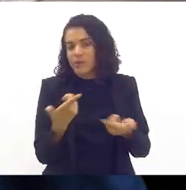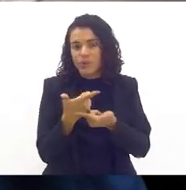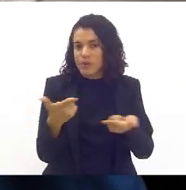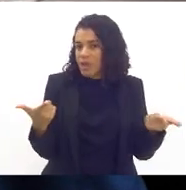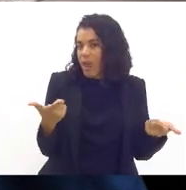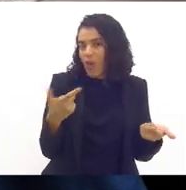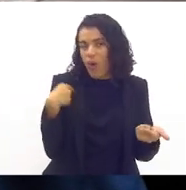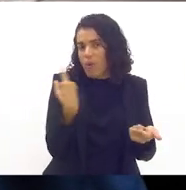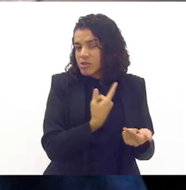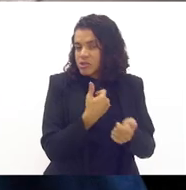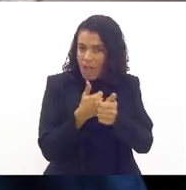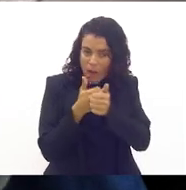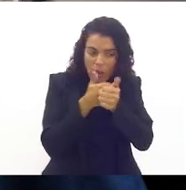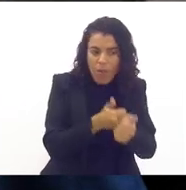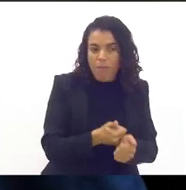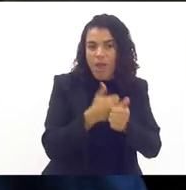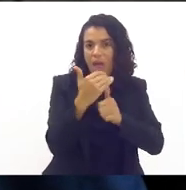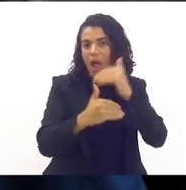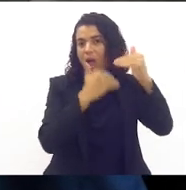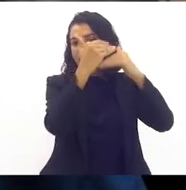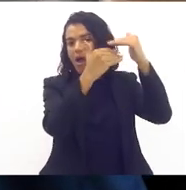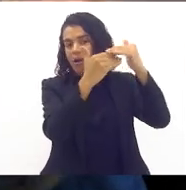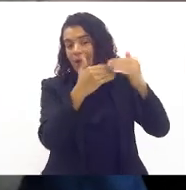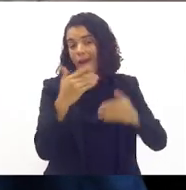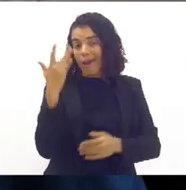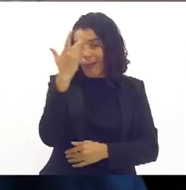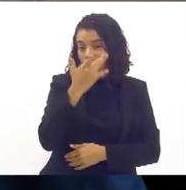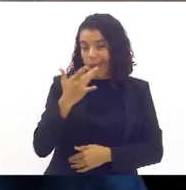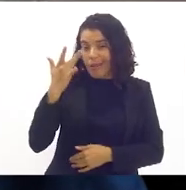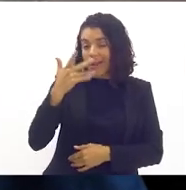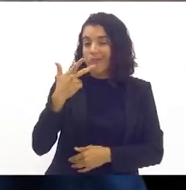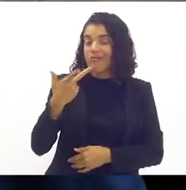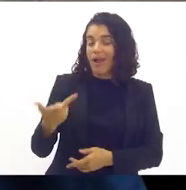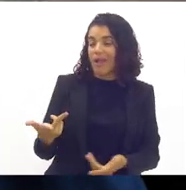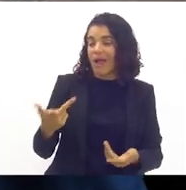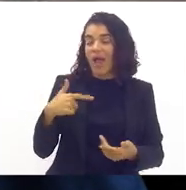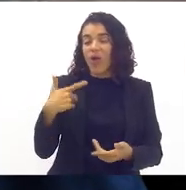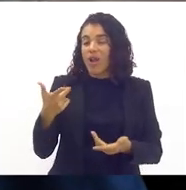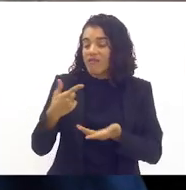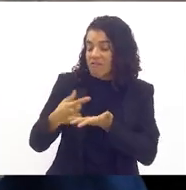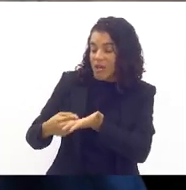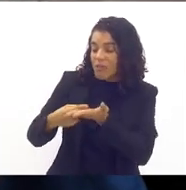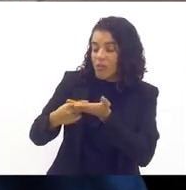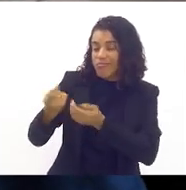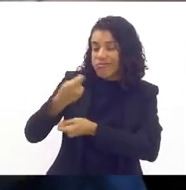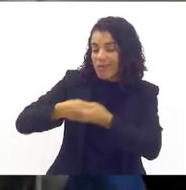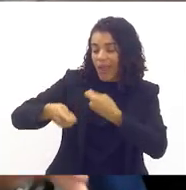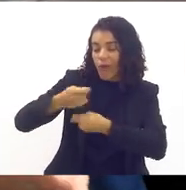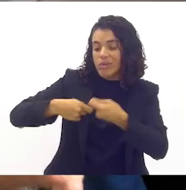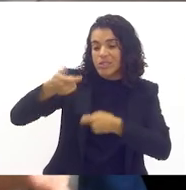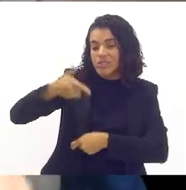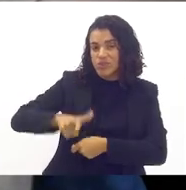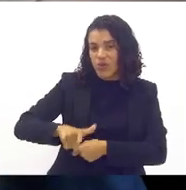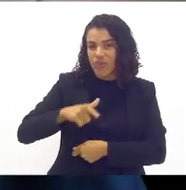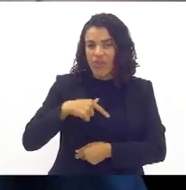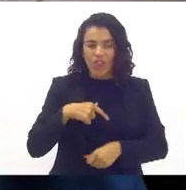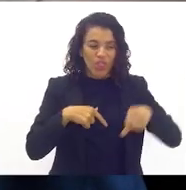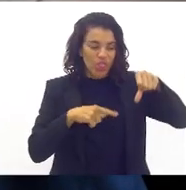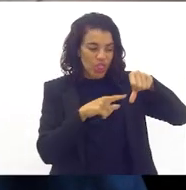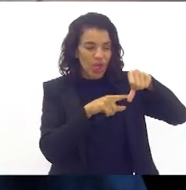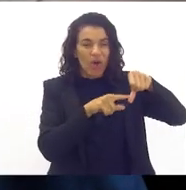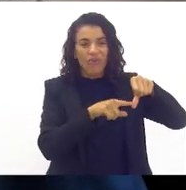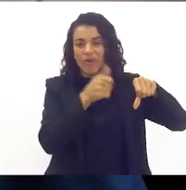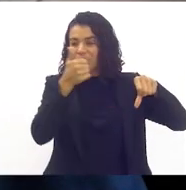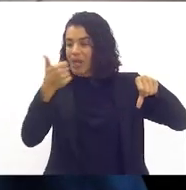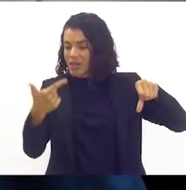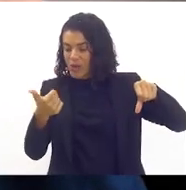saída. Aí vem o Haddad e diz que, não, agora vamos renegociar as dívidas, vai sair de 9 para 12